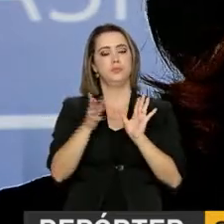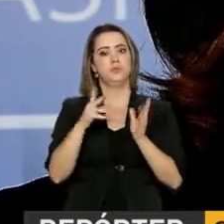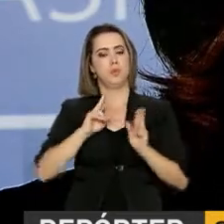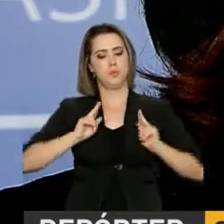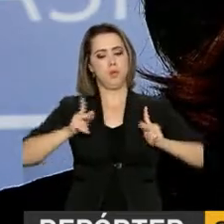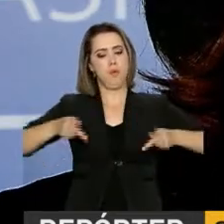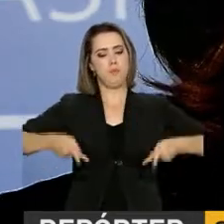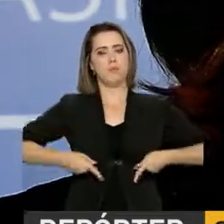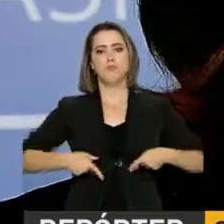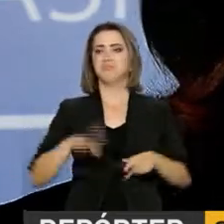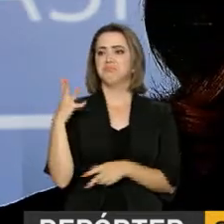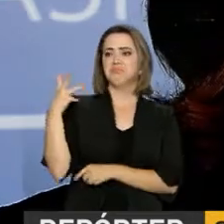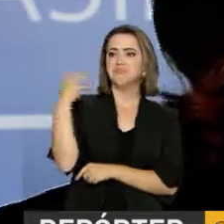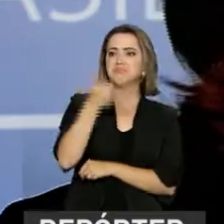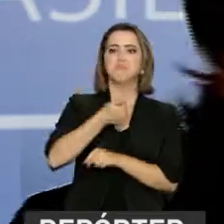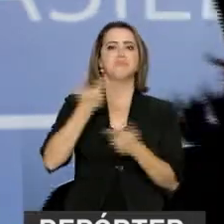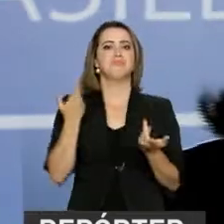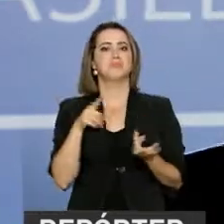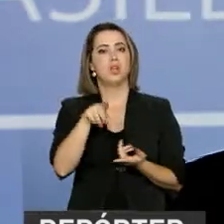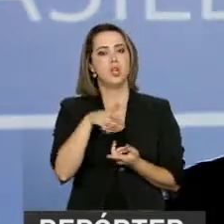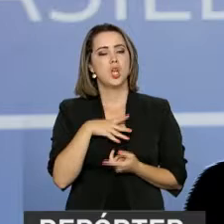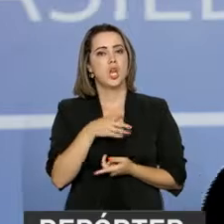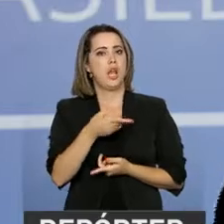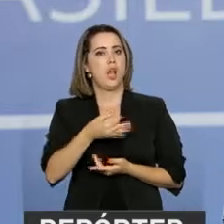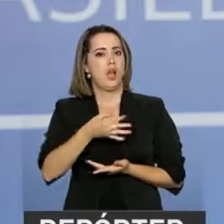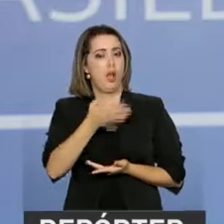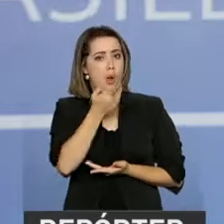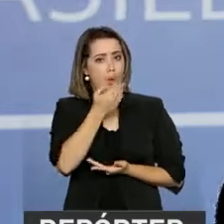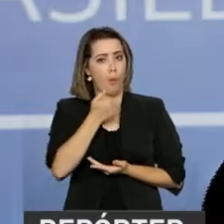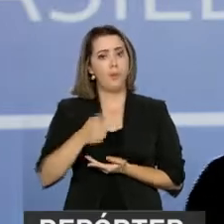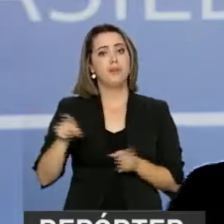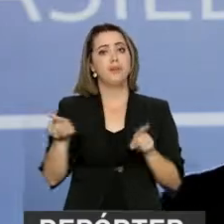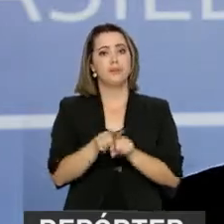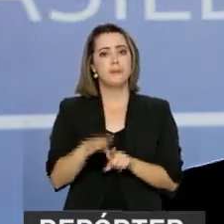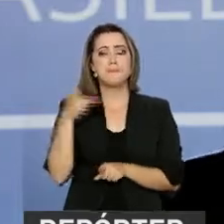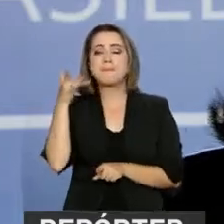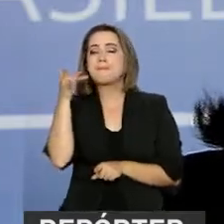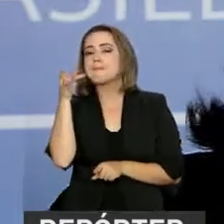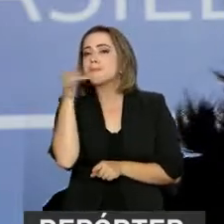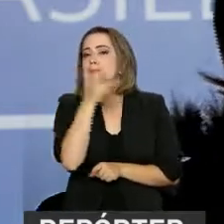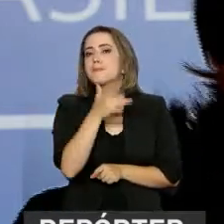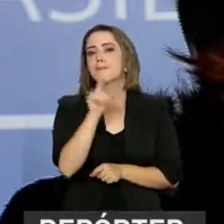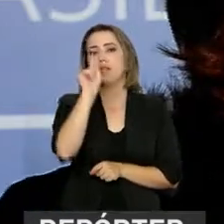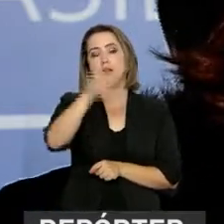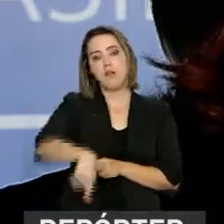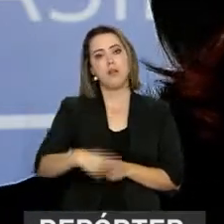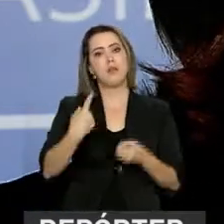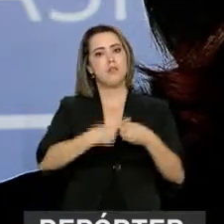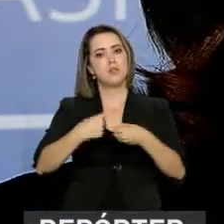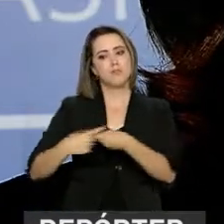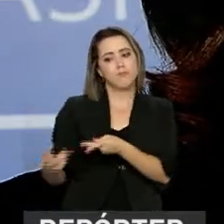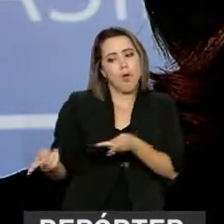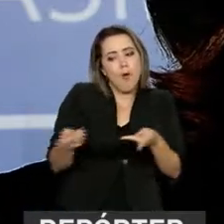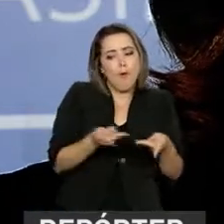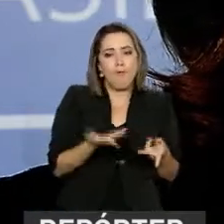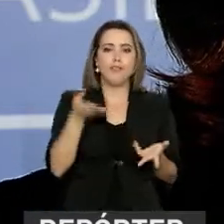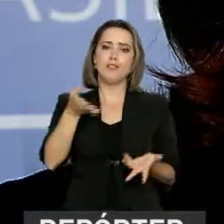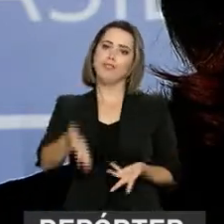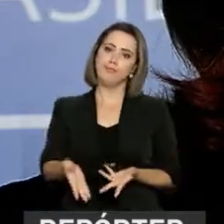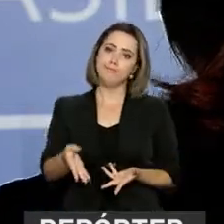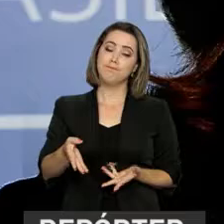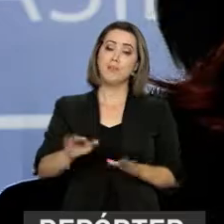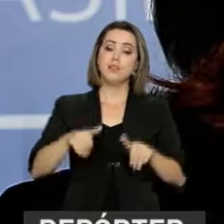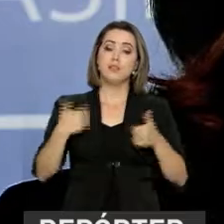riquíssimas com a gastronomia também é muito saborosa é uma cidade muito convidativa e